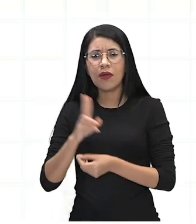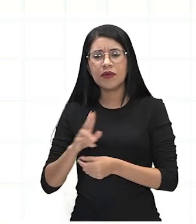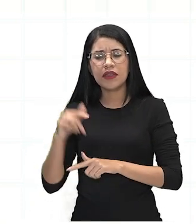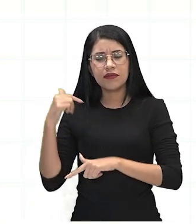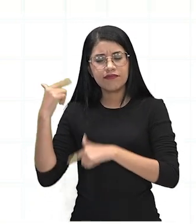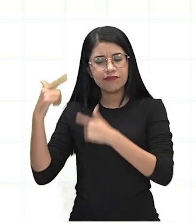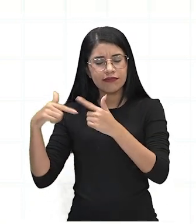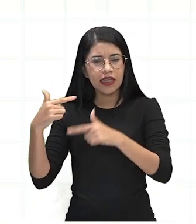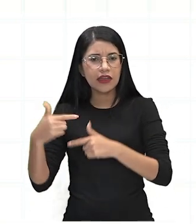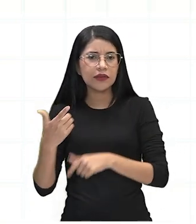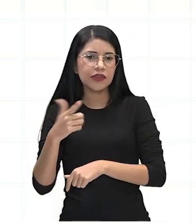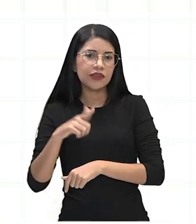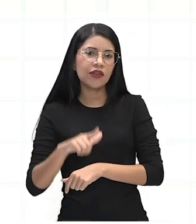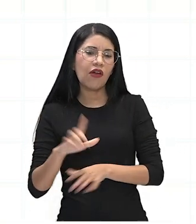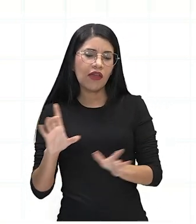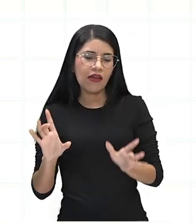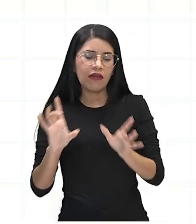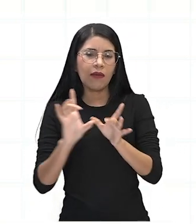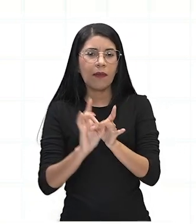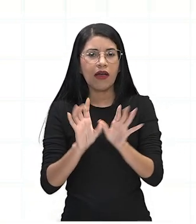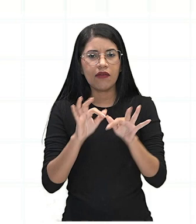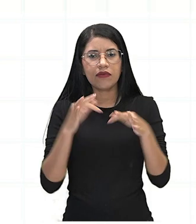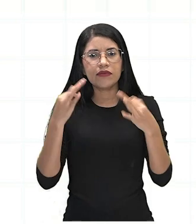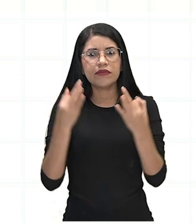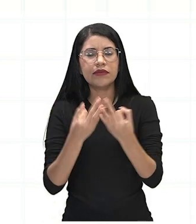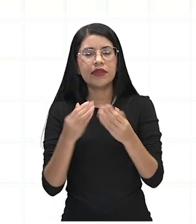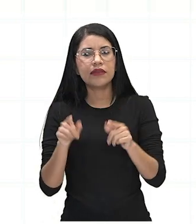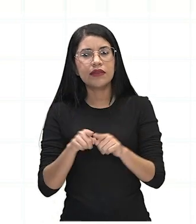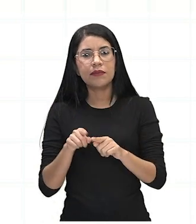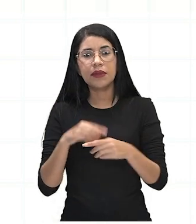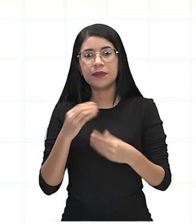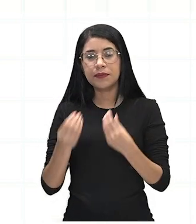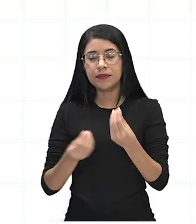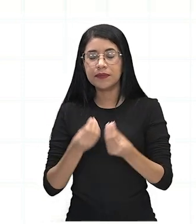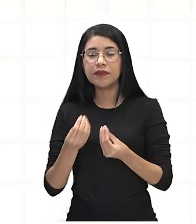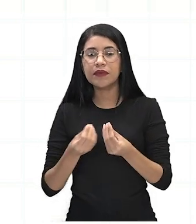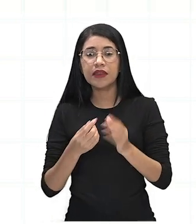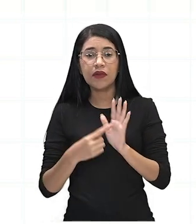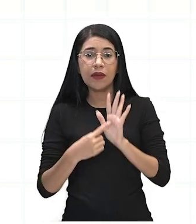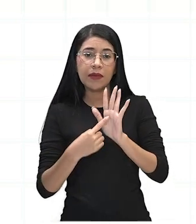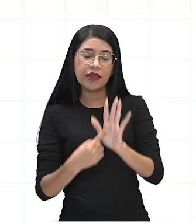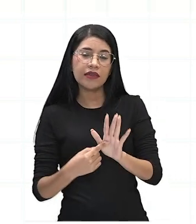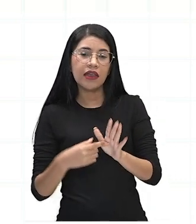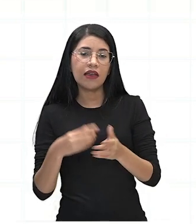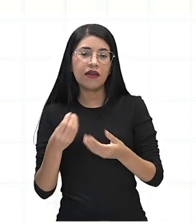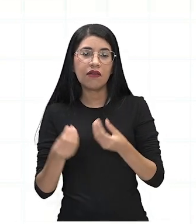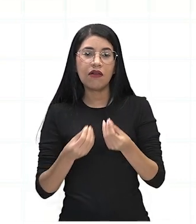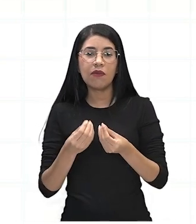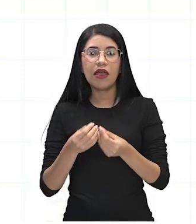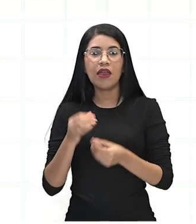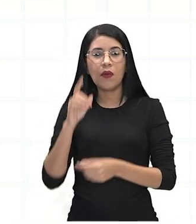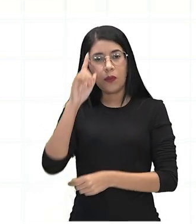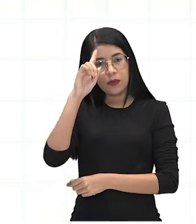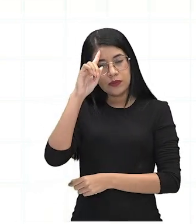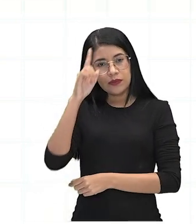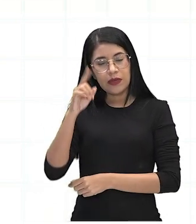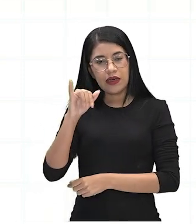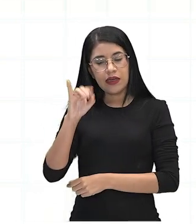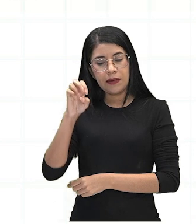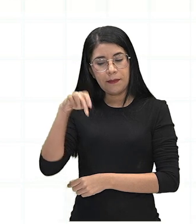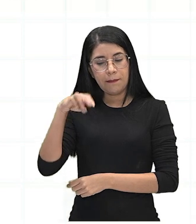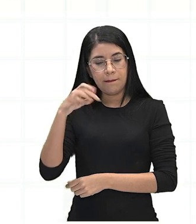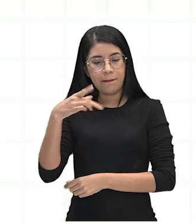tradições, né? E se unir mais à família, tá bom? E aqui eu vou apresentar um pouquinho sobre os imperativos. Vamos